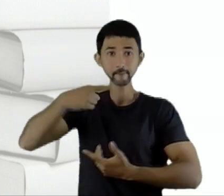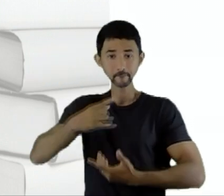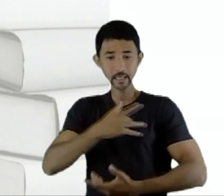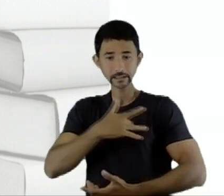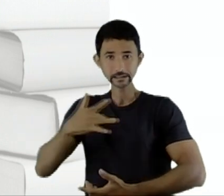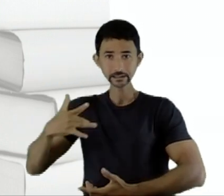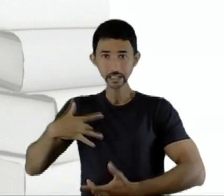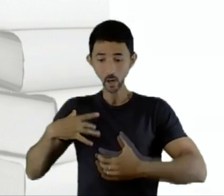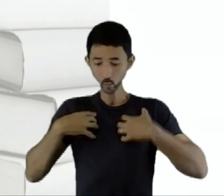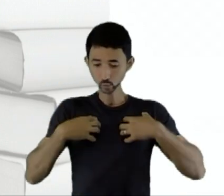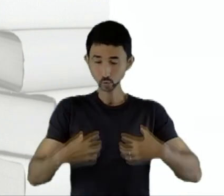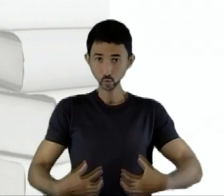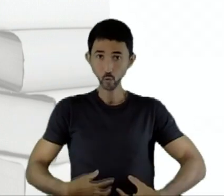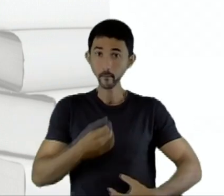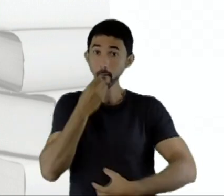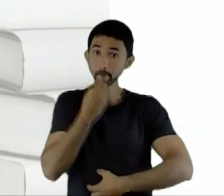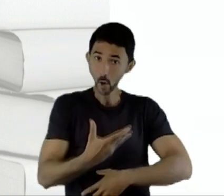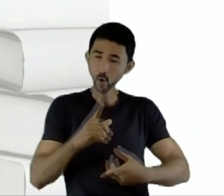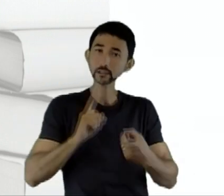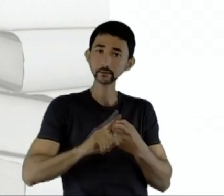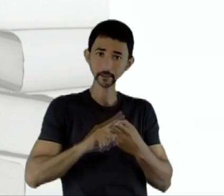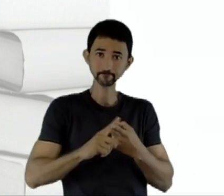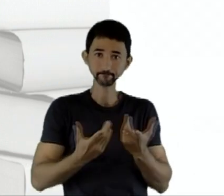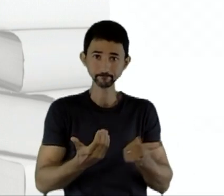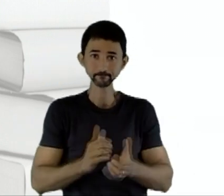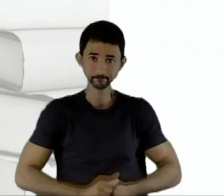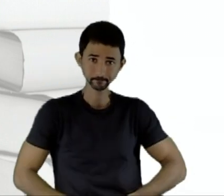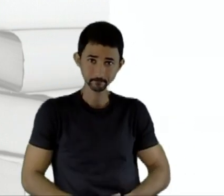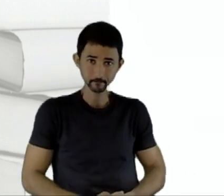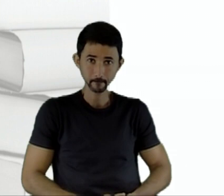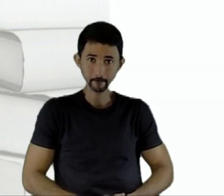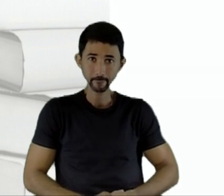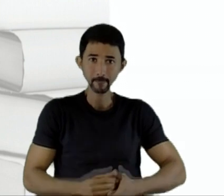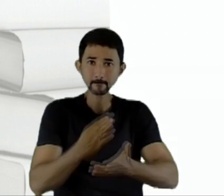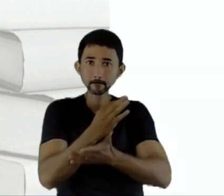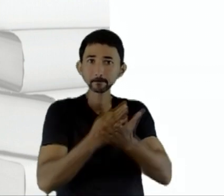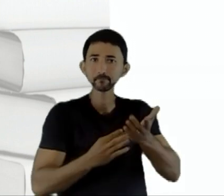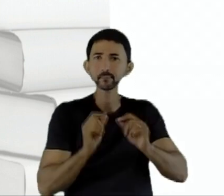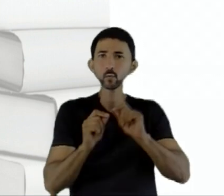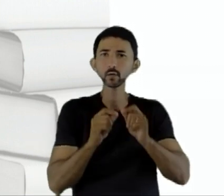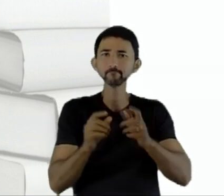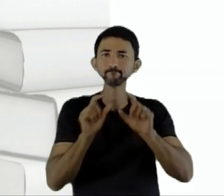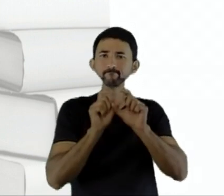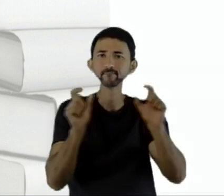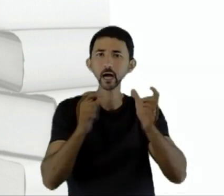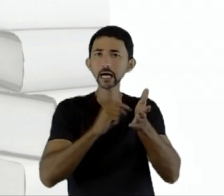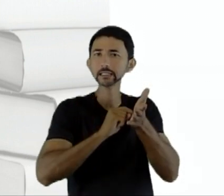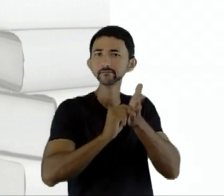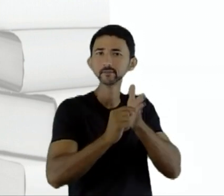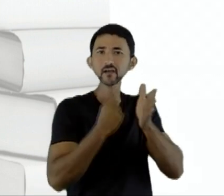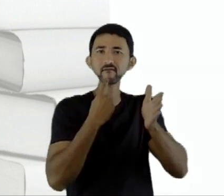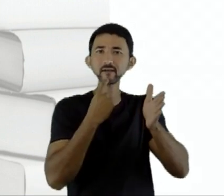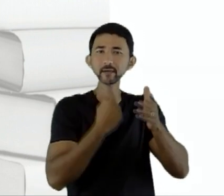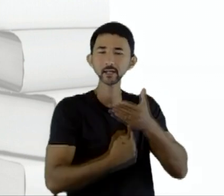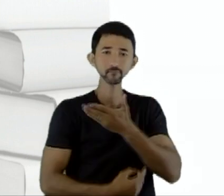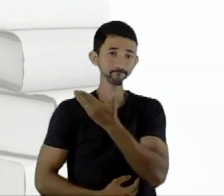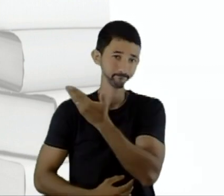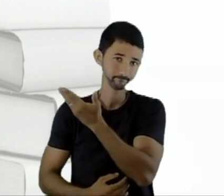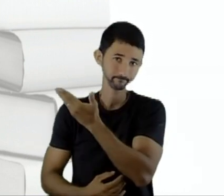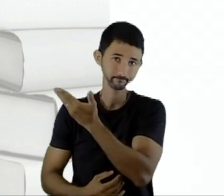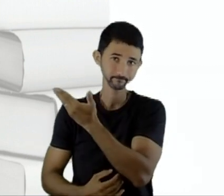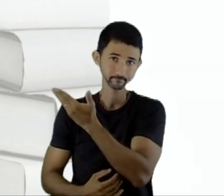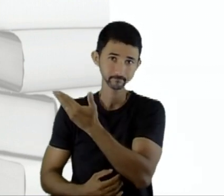saúde física boa também. E aí, aqui no texto, nesse trechinho que eu assinalei aí para